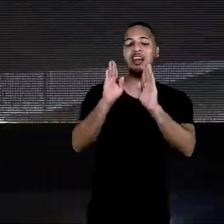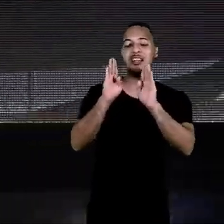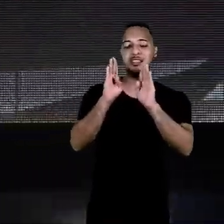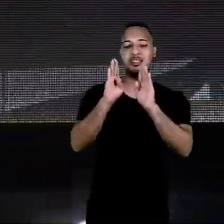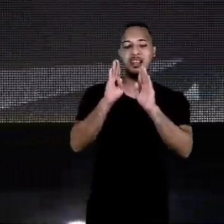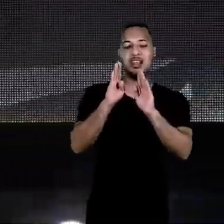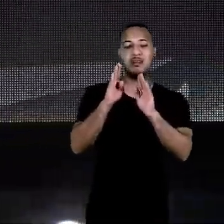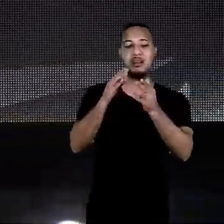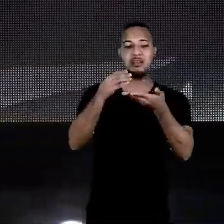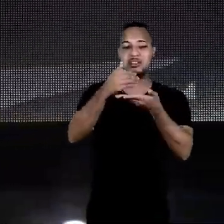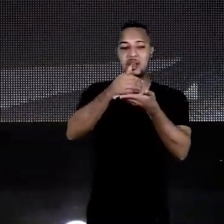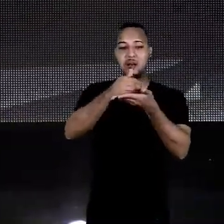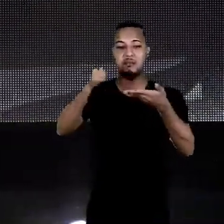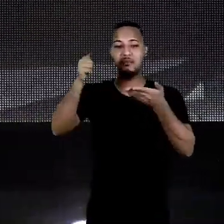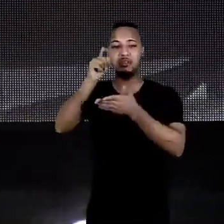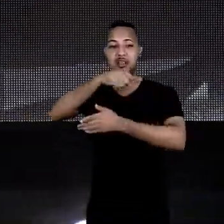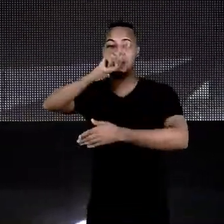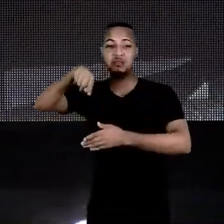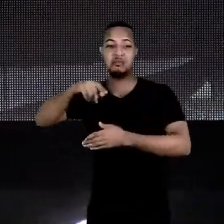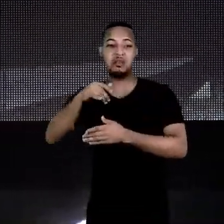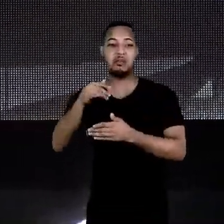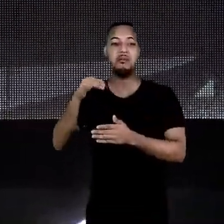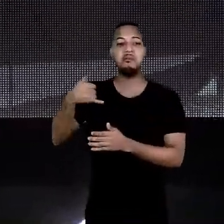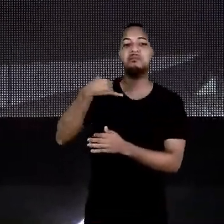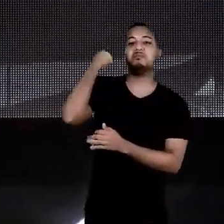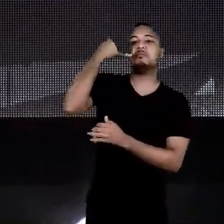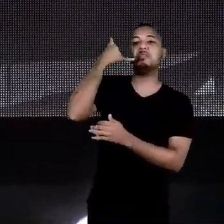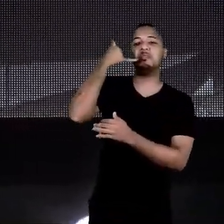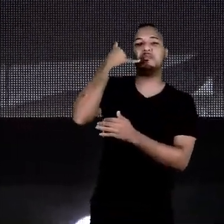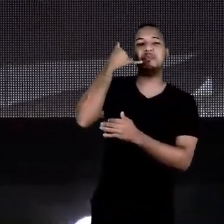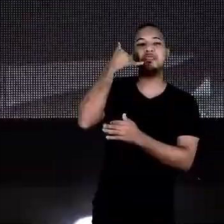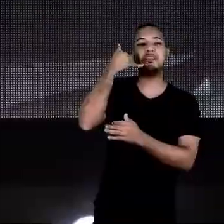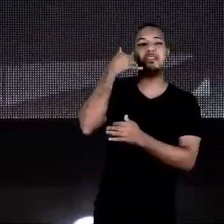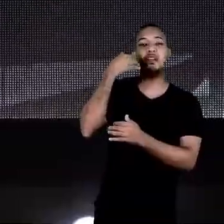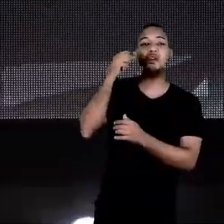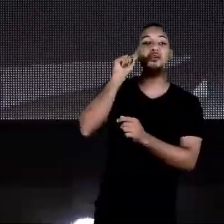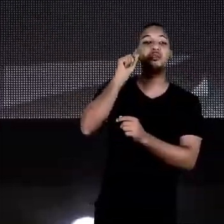Cuidado para o telefone não tocar e dizer: você não vai para o céu.